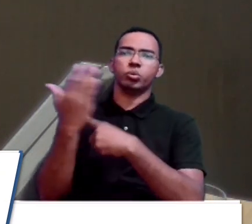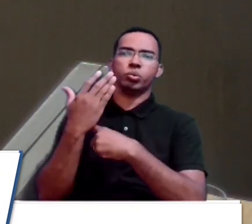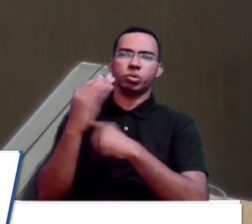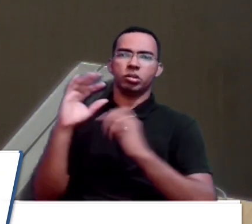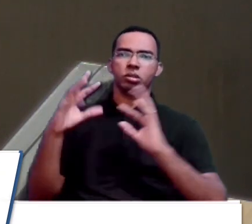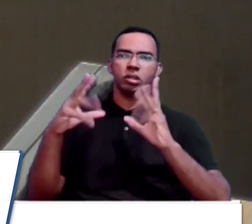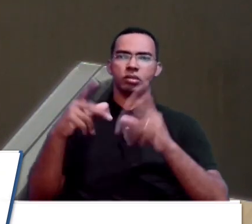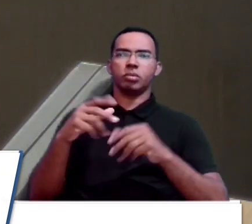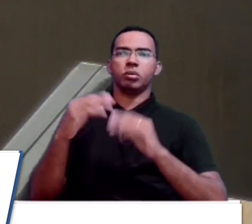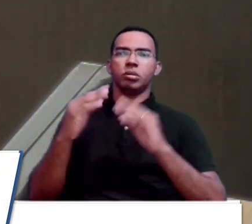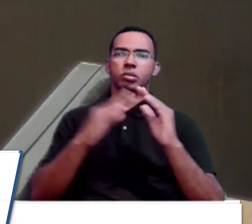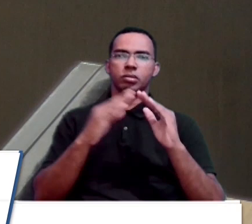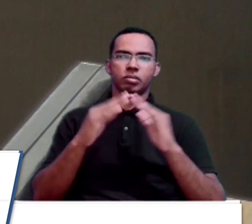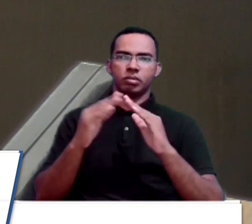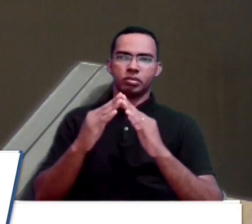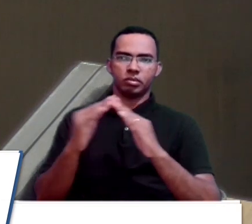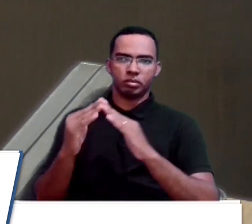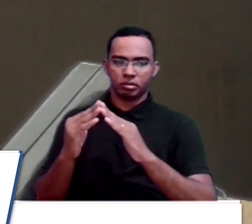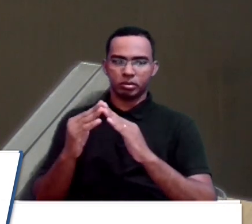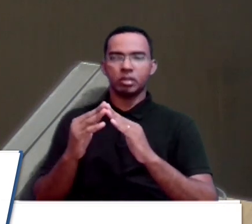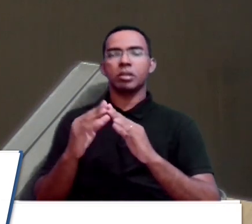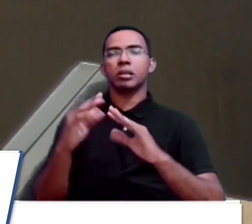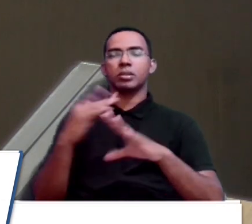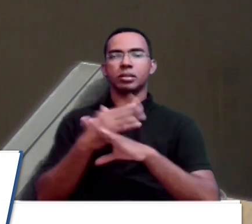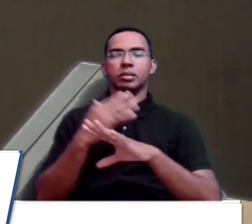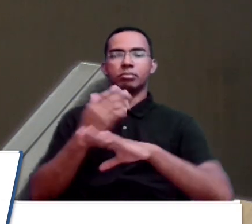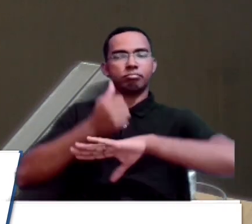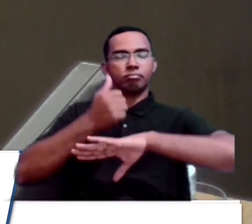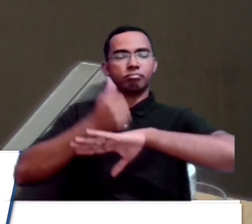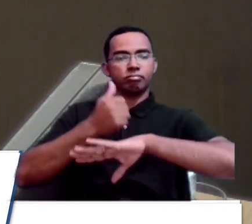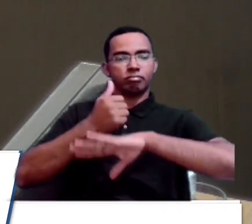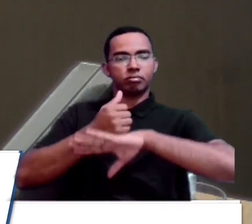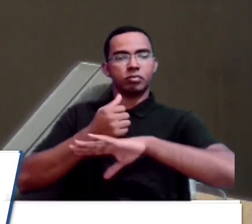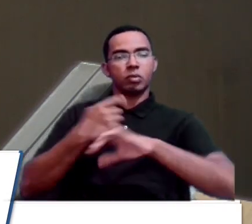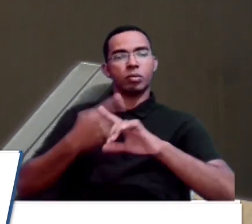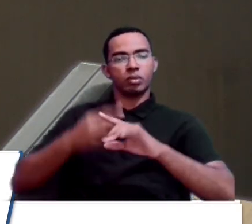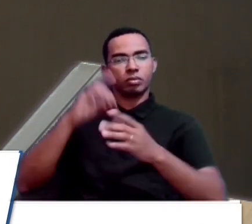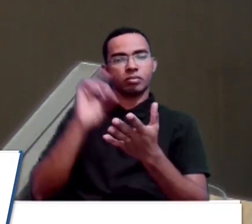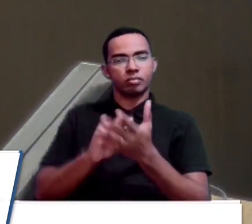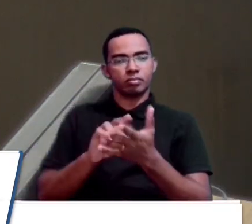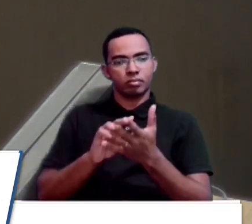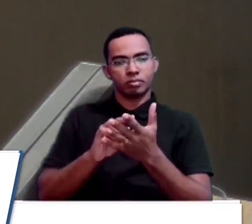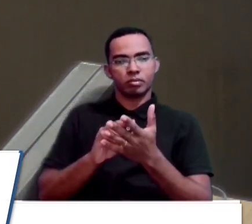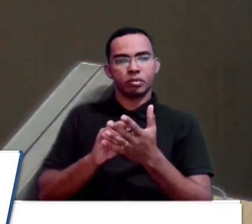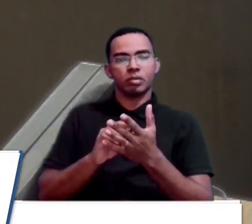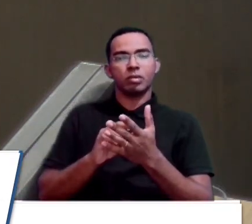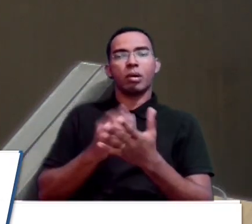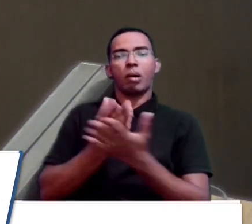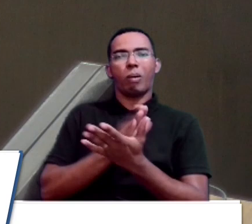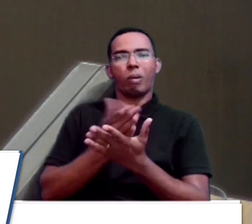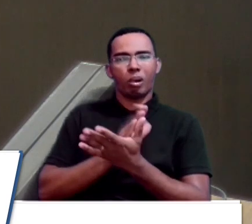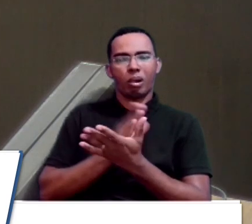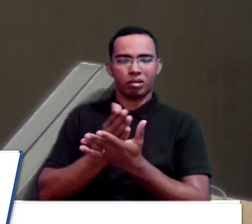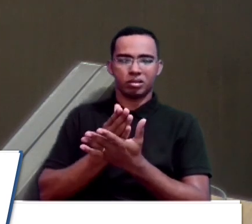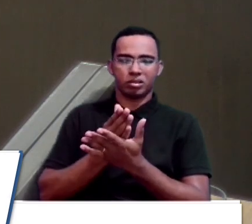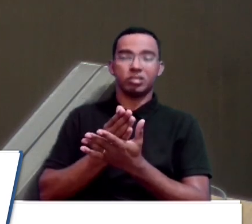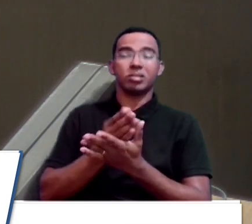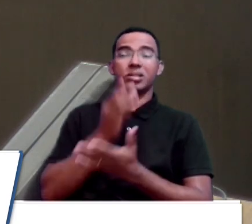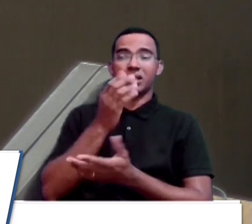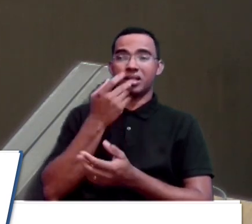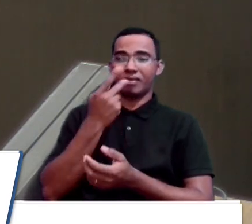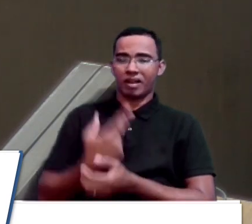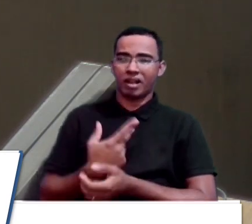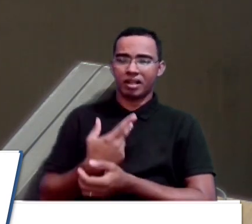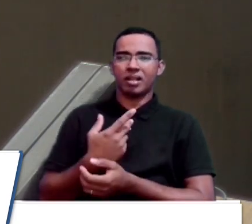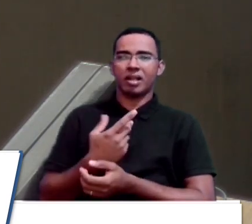que mora ali, de toda a cidade de Franca, porque realmente está incomodando. Aí eles falam, mas